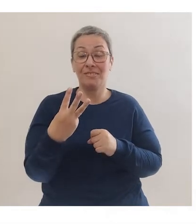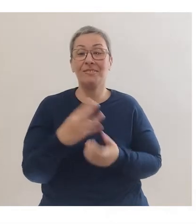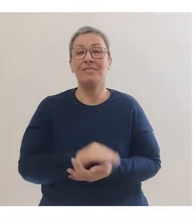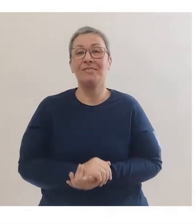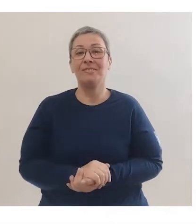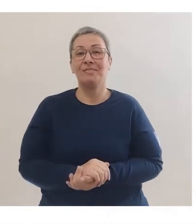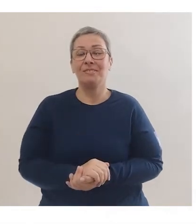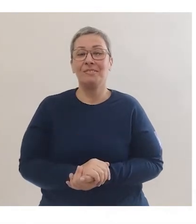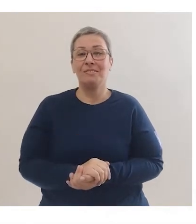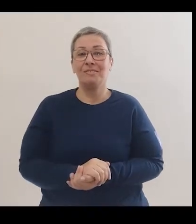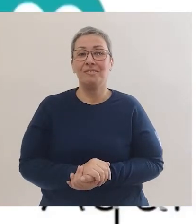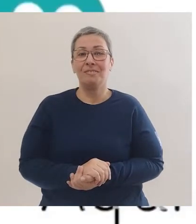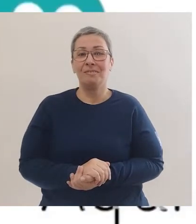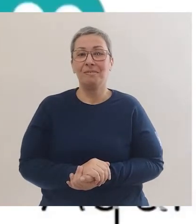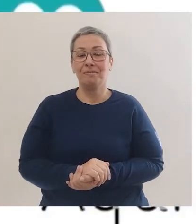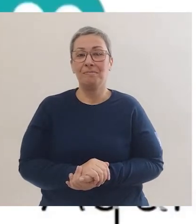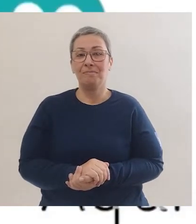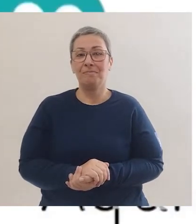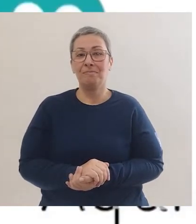1, 2, 3.